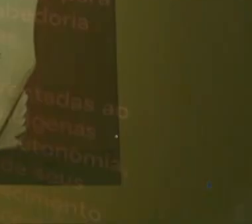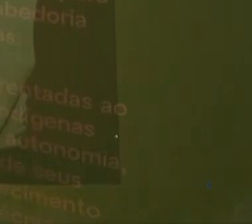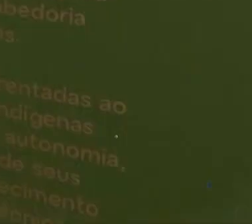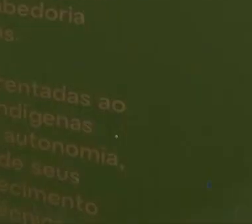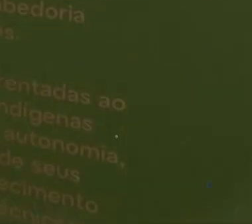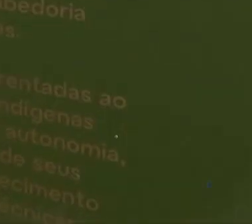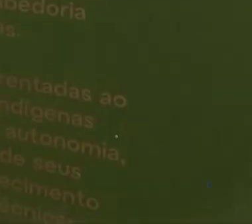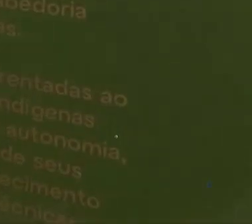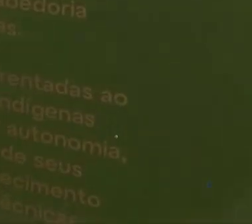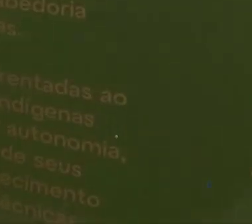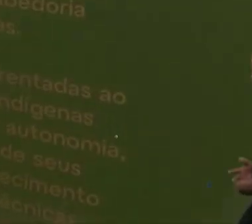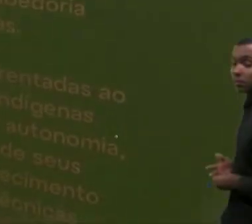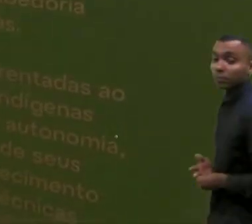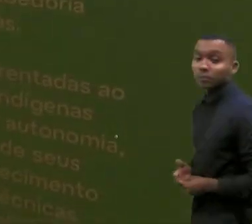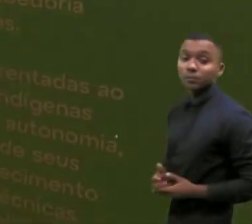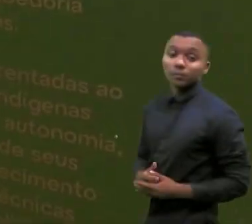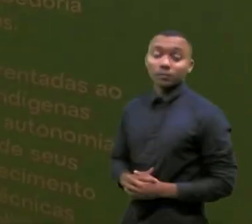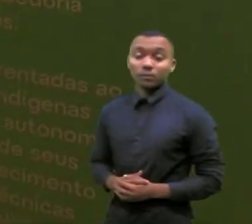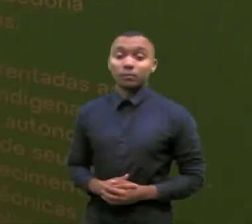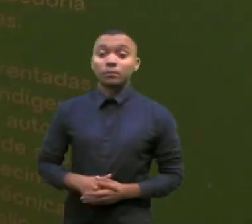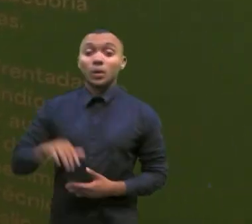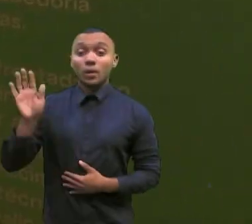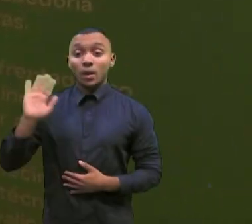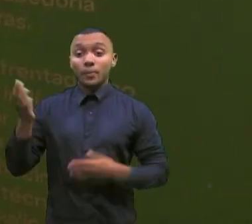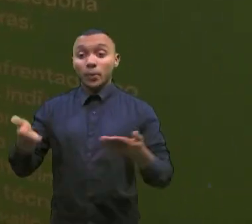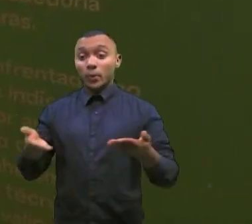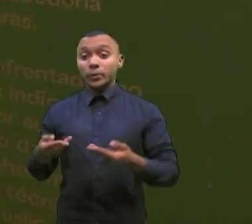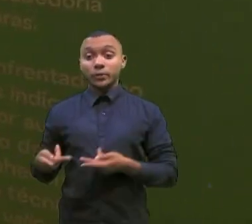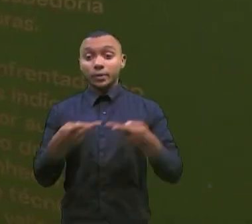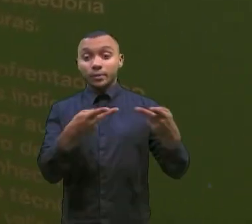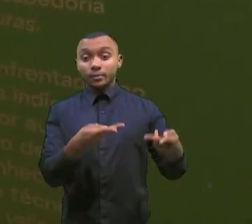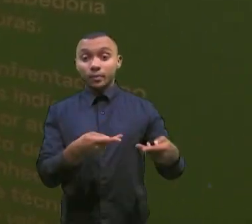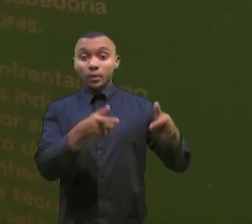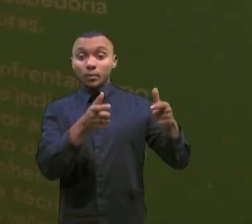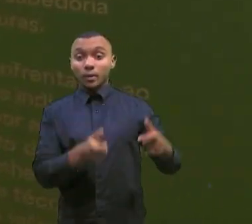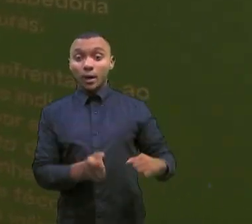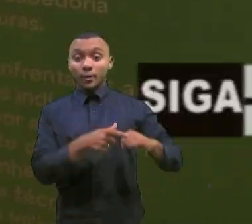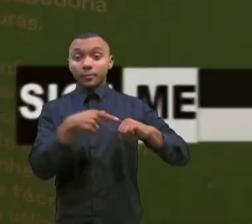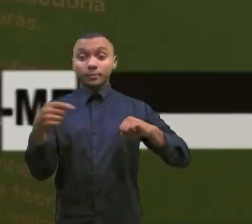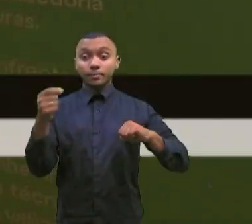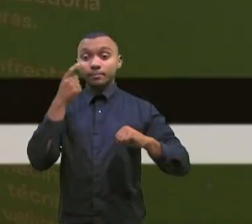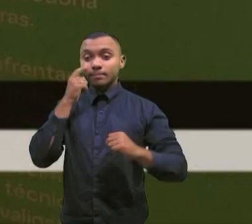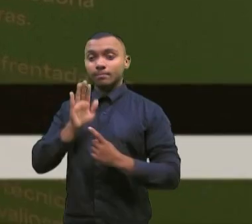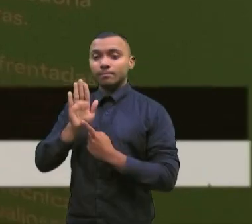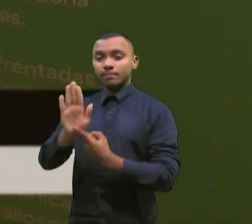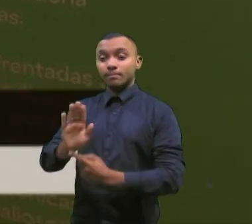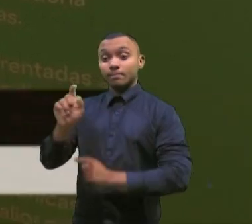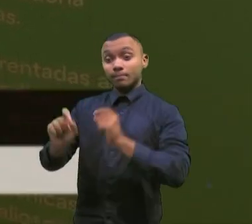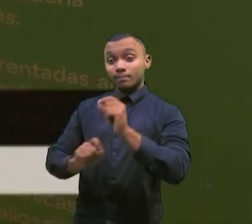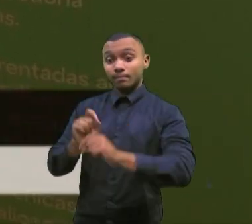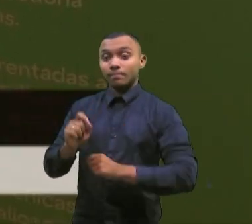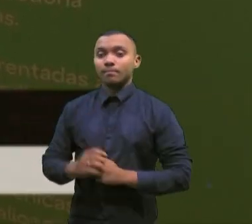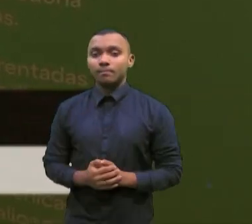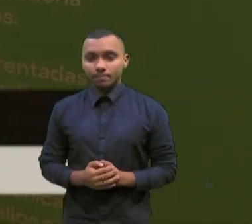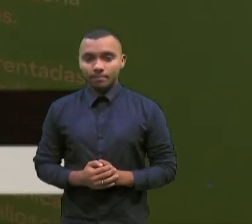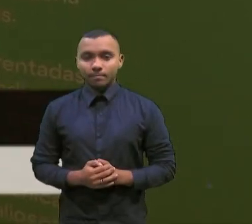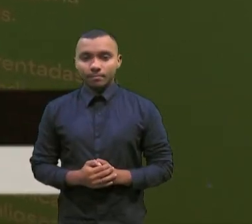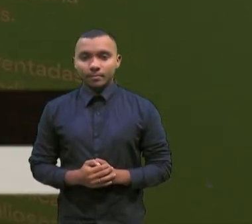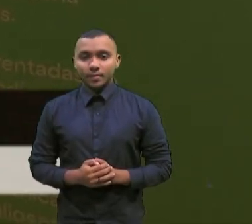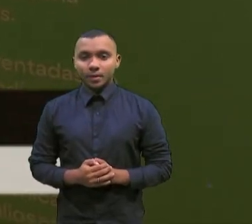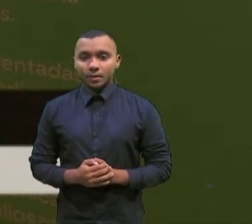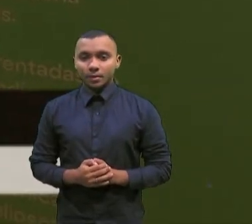Olá, o signo de hoje está visitando o Espaço Cultural Unifor. Vamos mostrar para vocês a